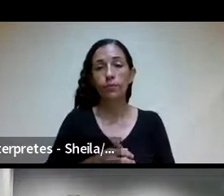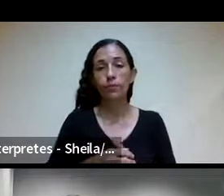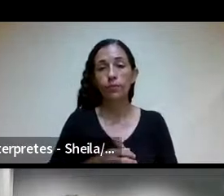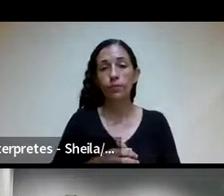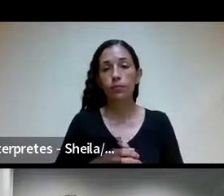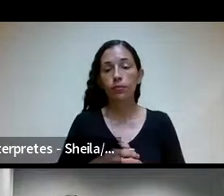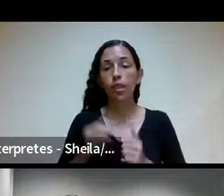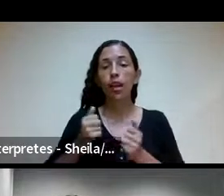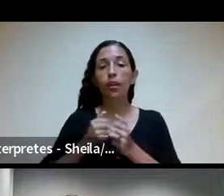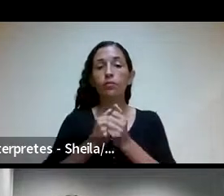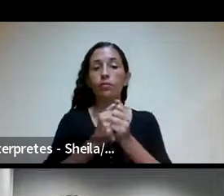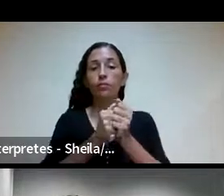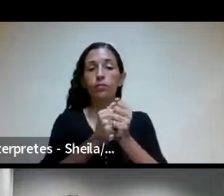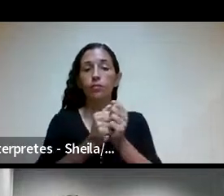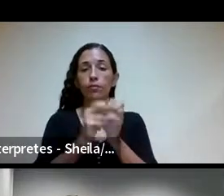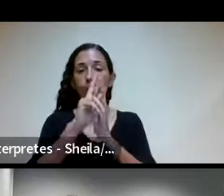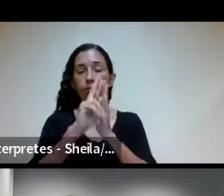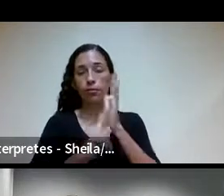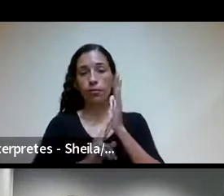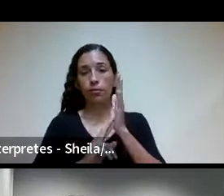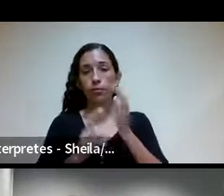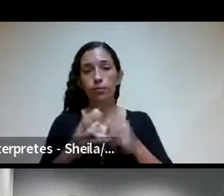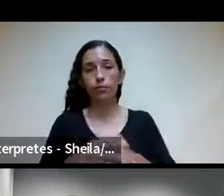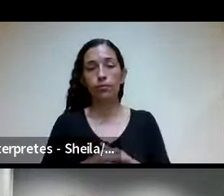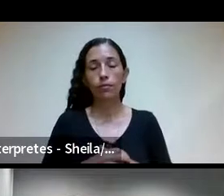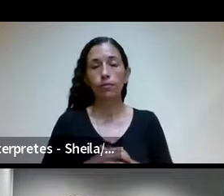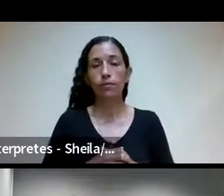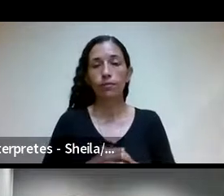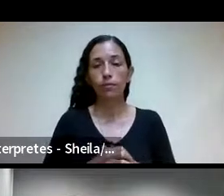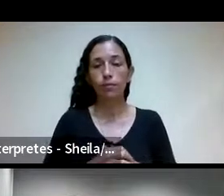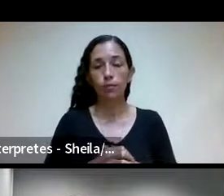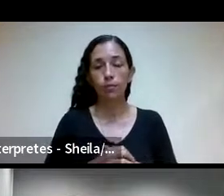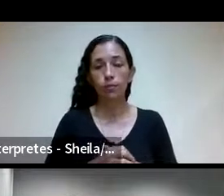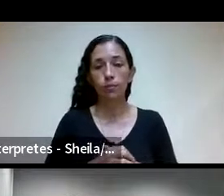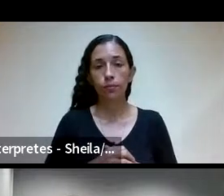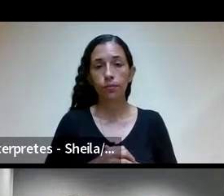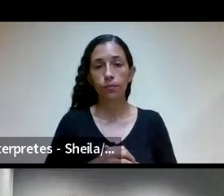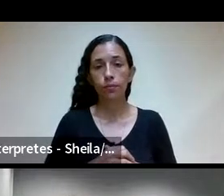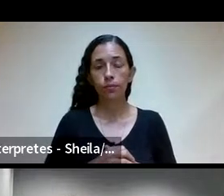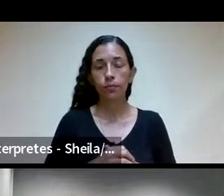Eu acompanho o ilustre relator, senhor presidente. Vado Cláudio.